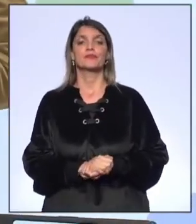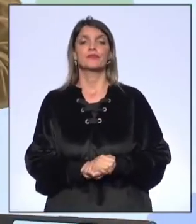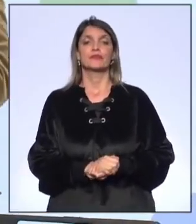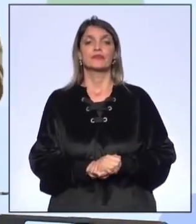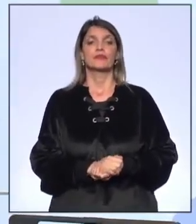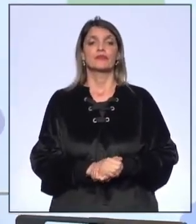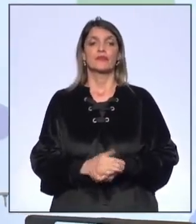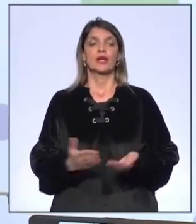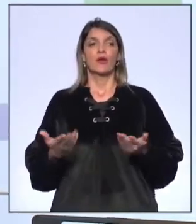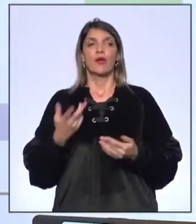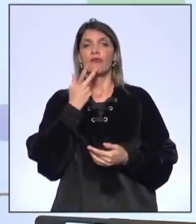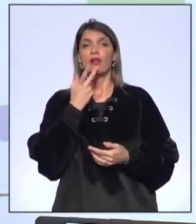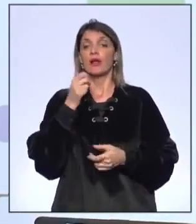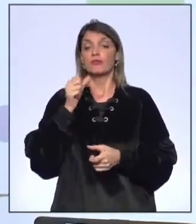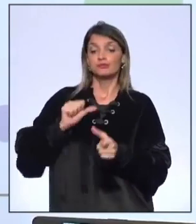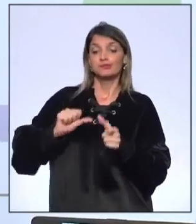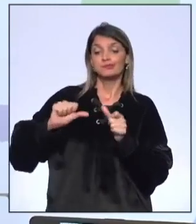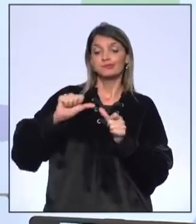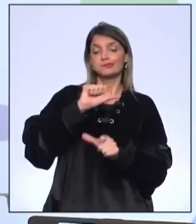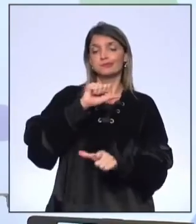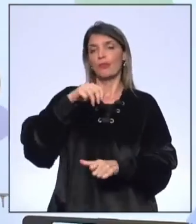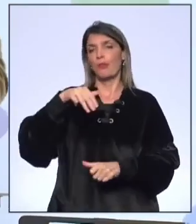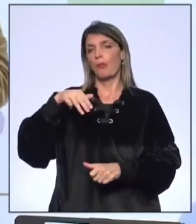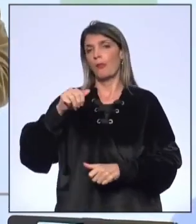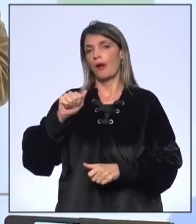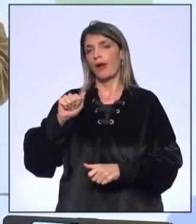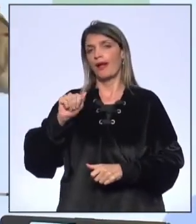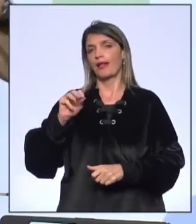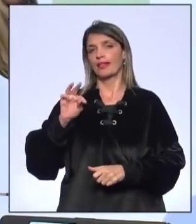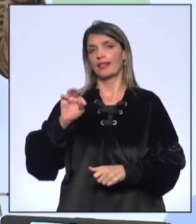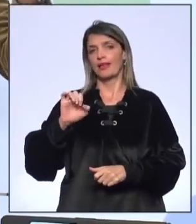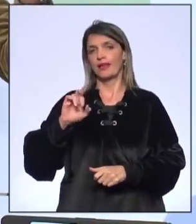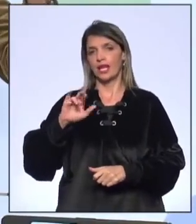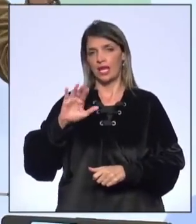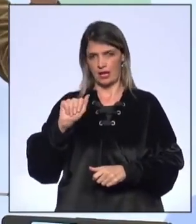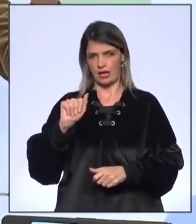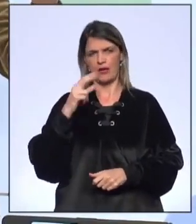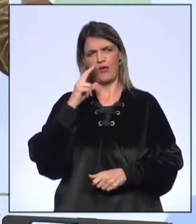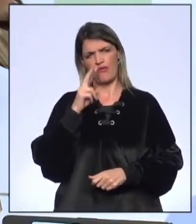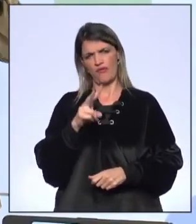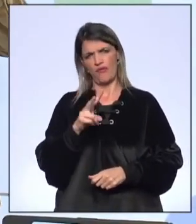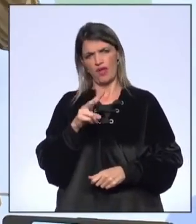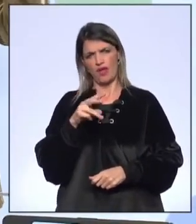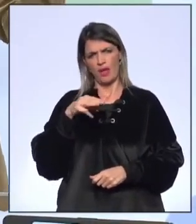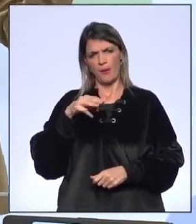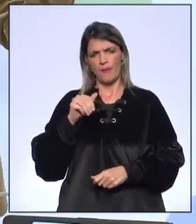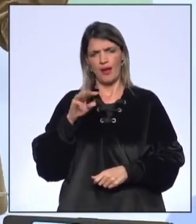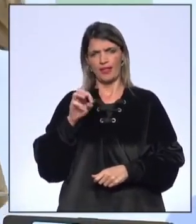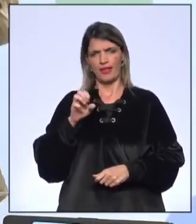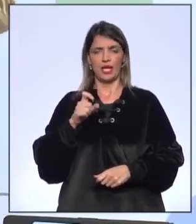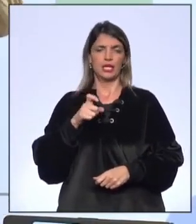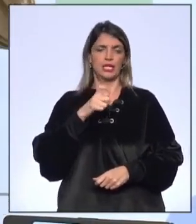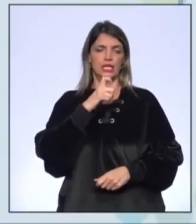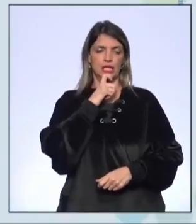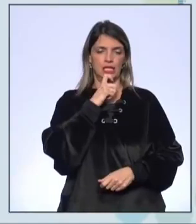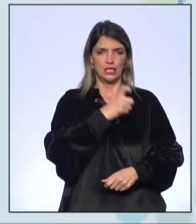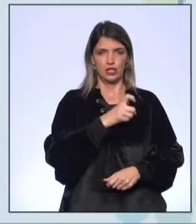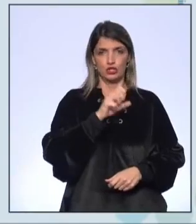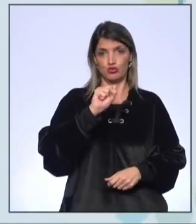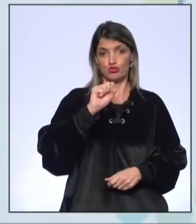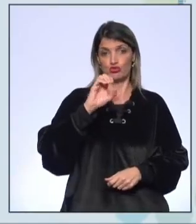agora vamos falar das transformações da matéria, né? Então, pessoal, a gente vê bem a matéria, né? Assim, estado sólido, tá lá, estado